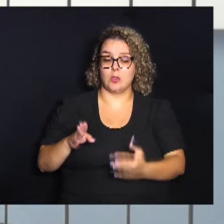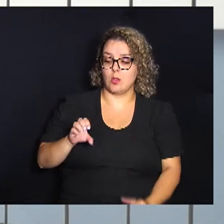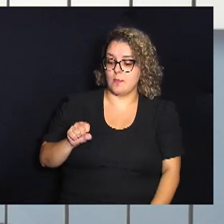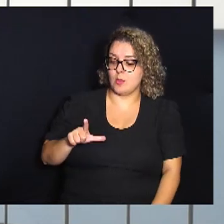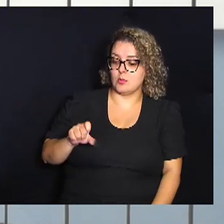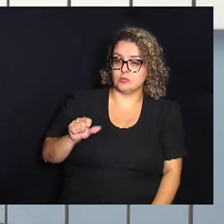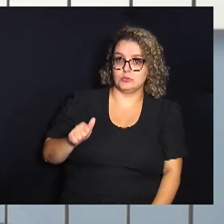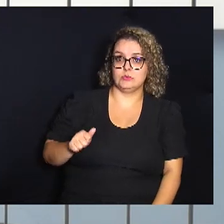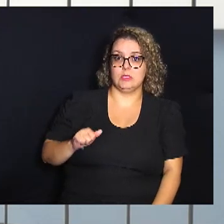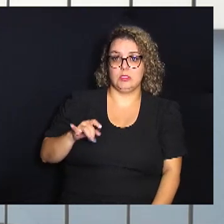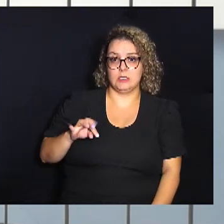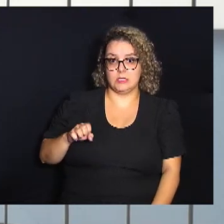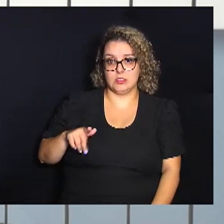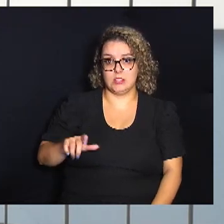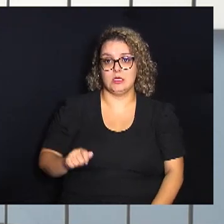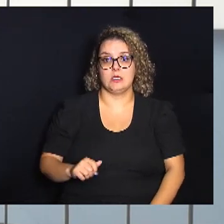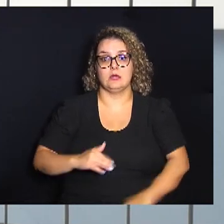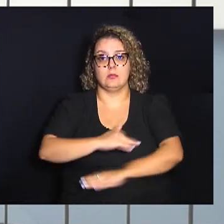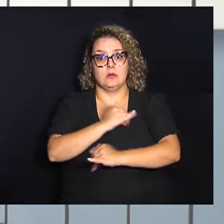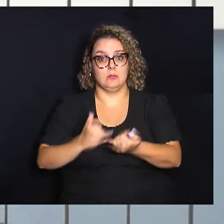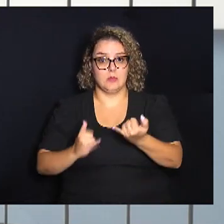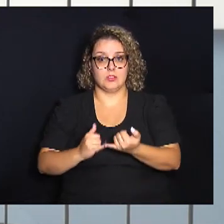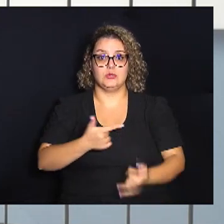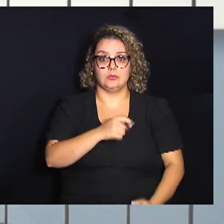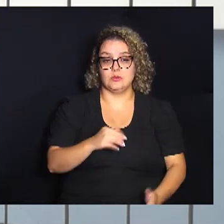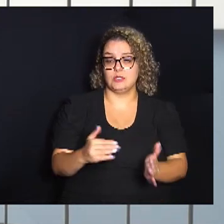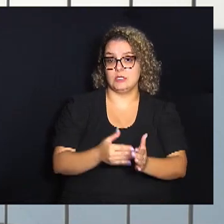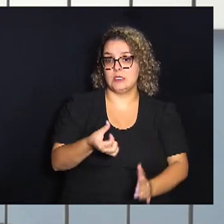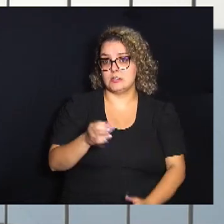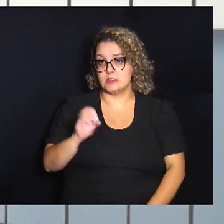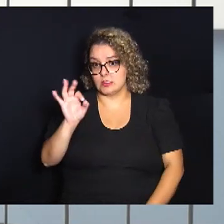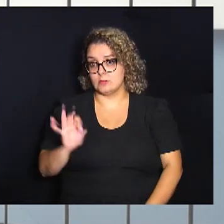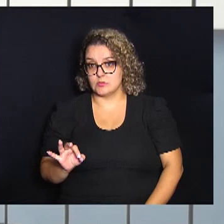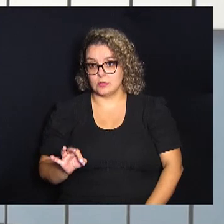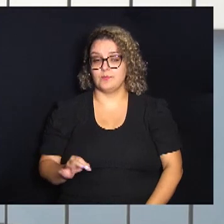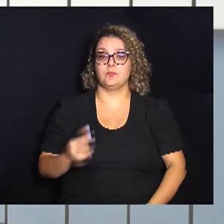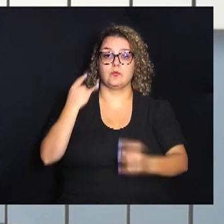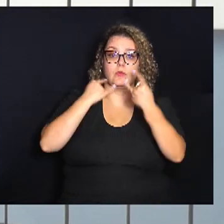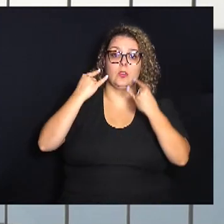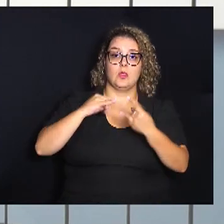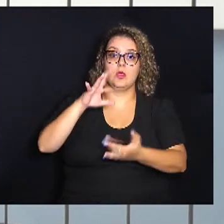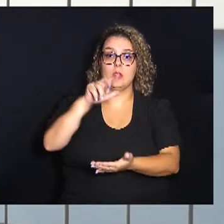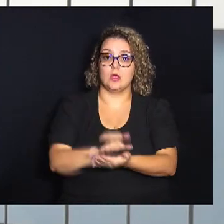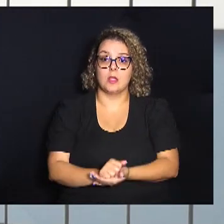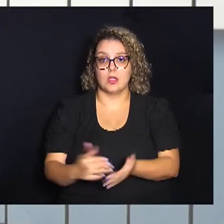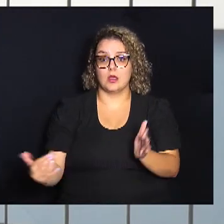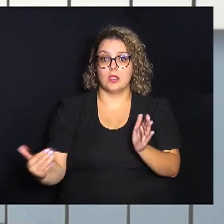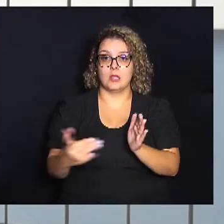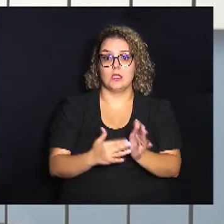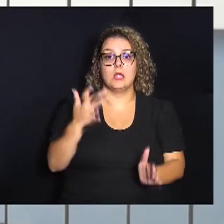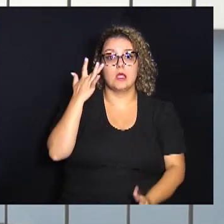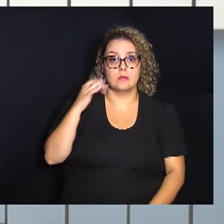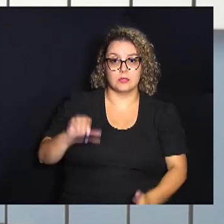parciais que variam de 20% a 60% da mensalidade. Os interessados devem realizar as inscrições até amanhã,